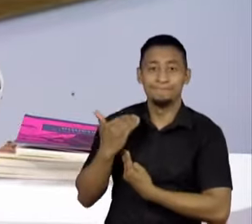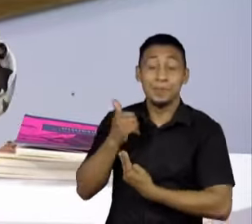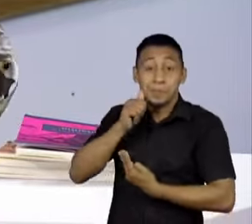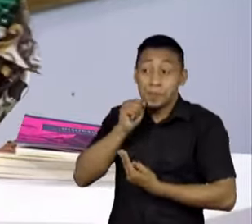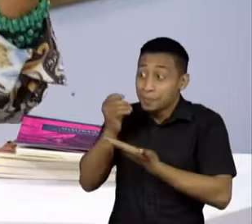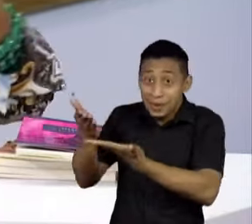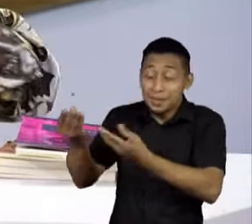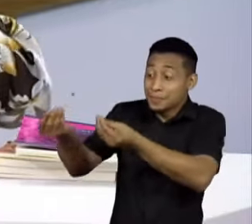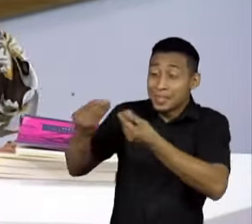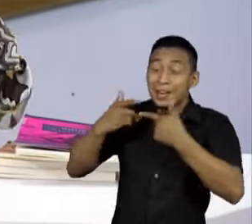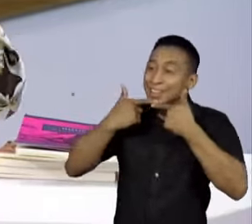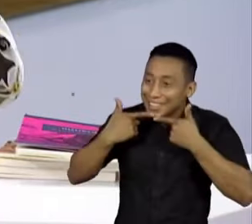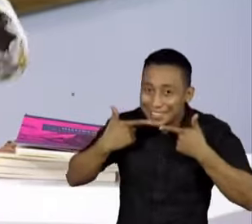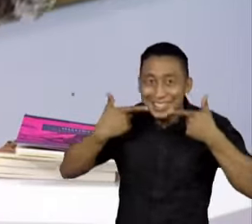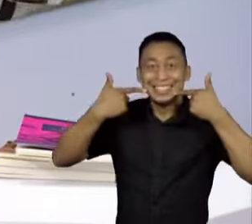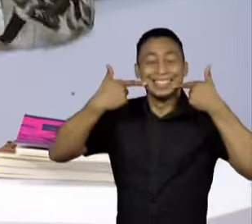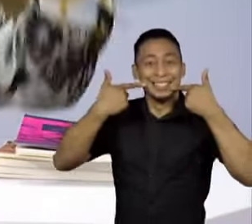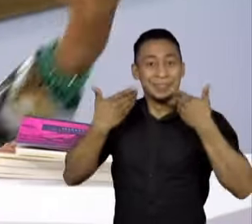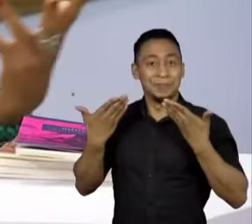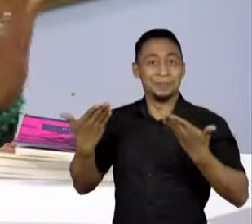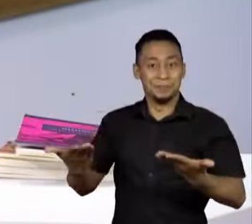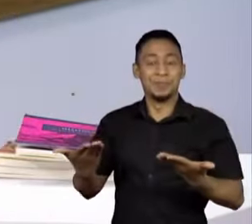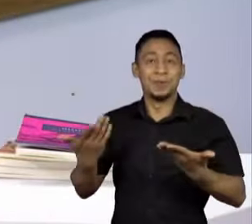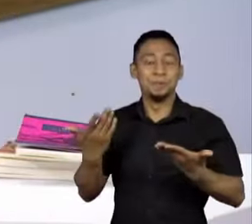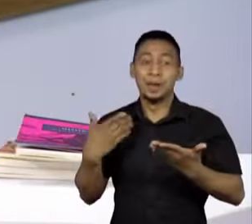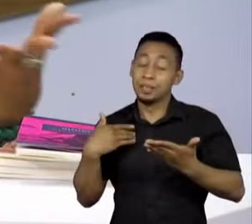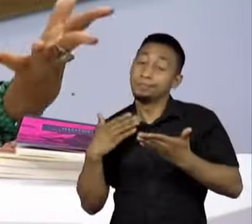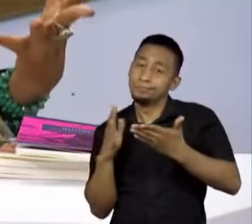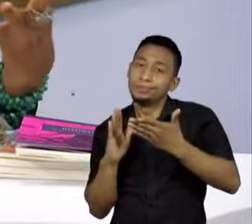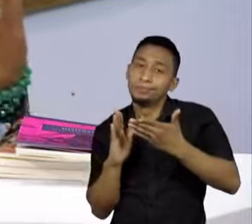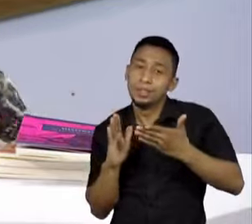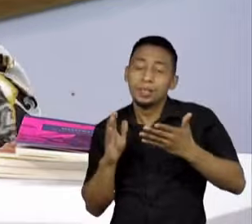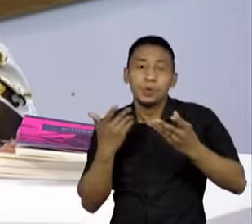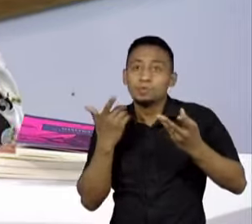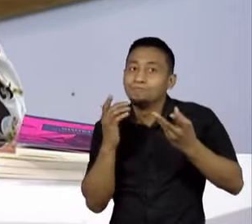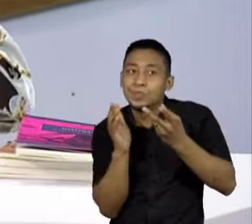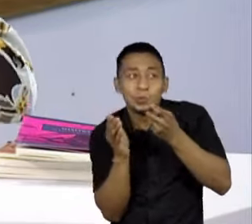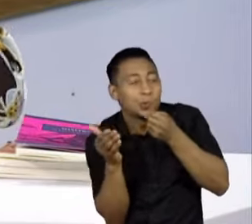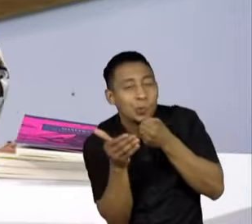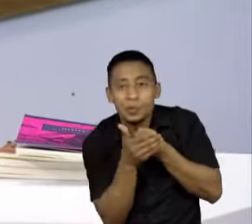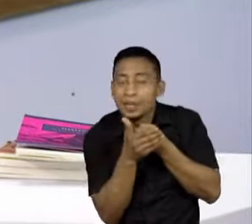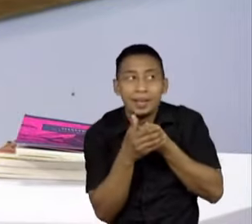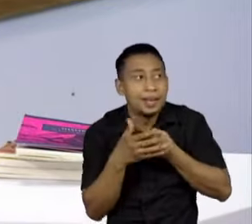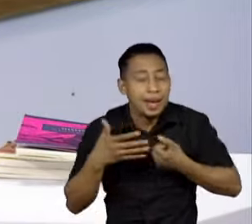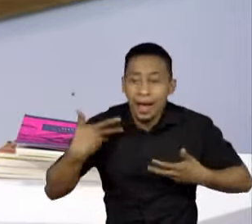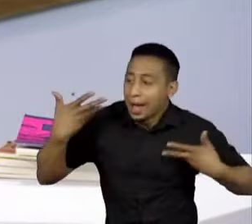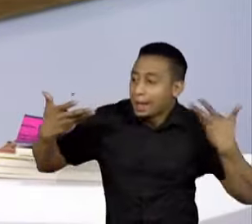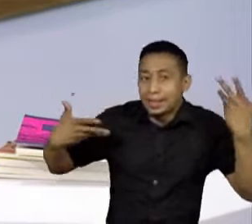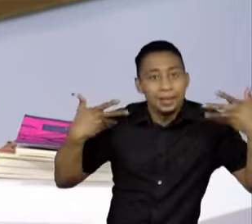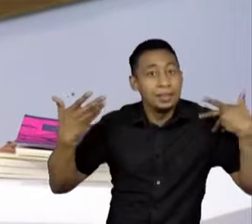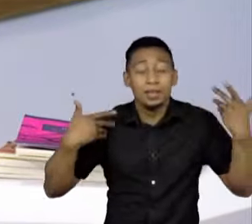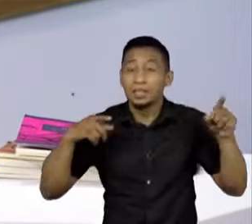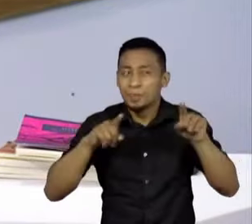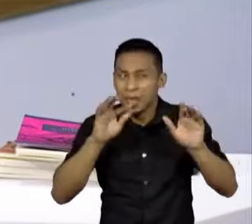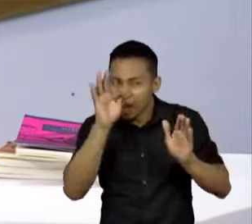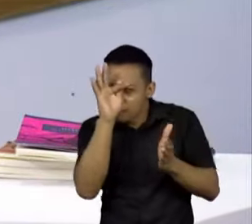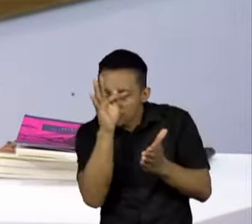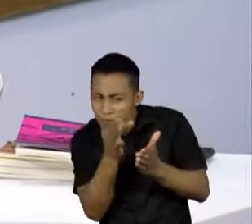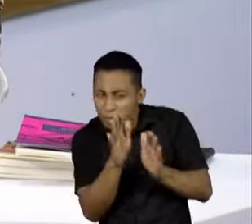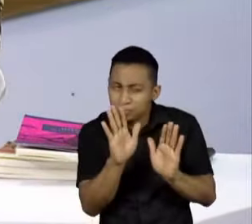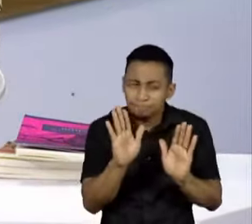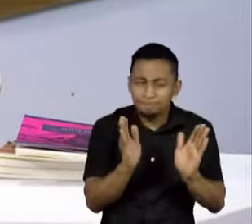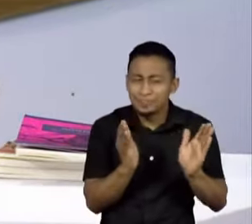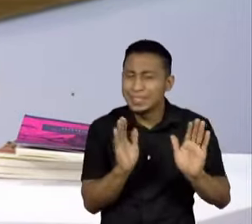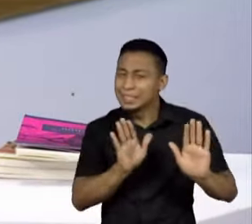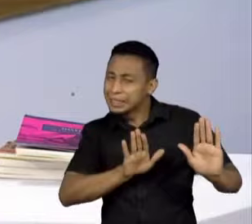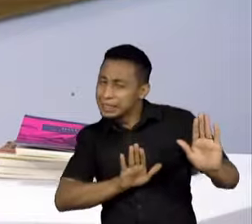meio riso dado para esconder a alegria inteira e essa fé desconfiada, pois